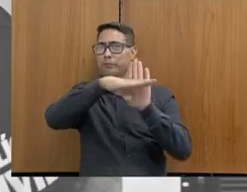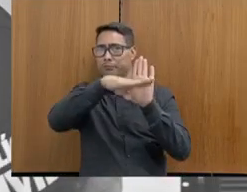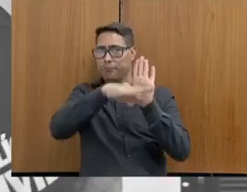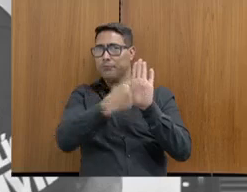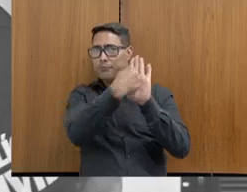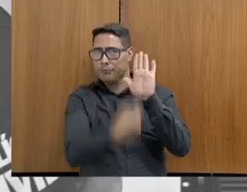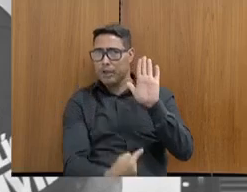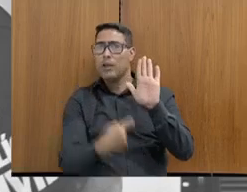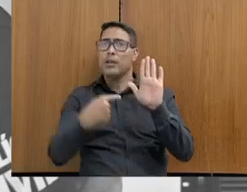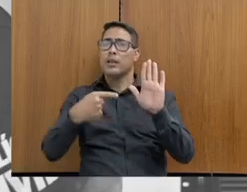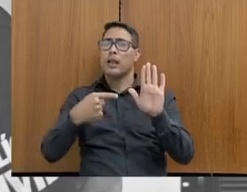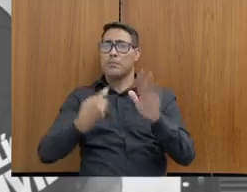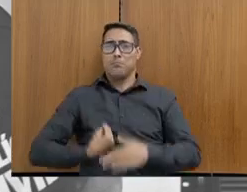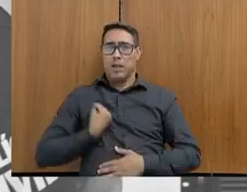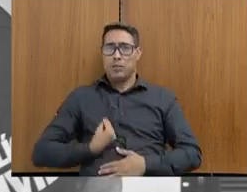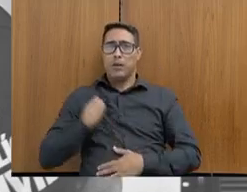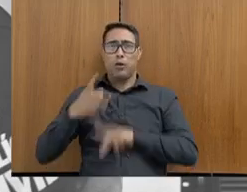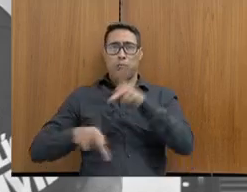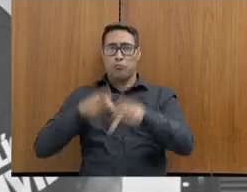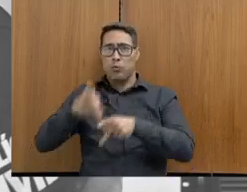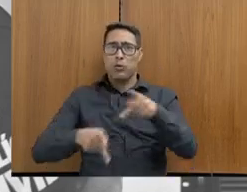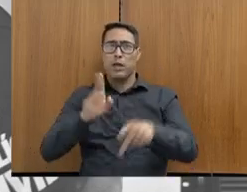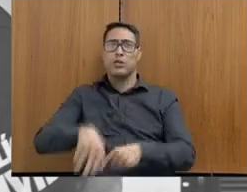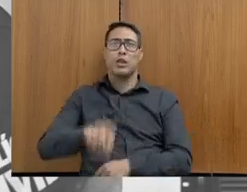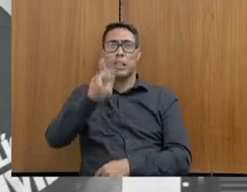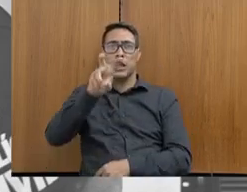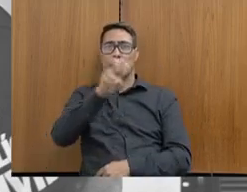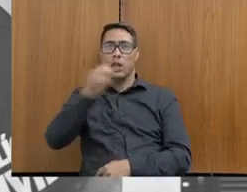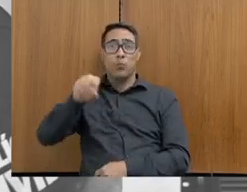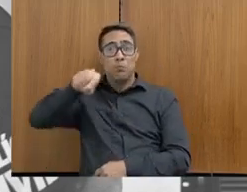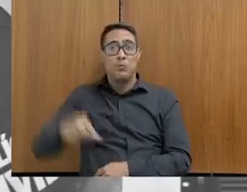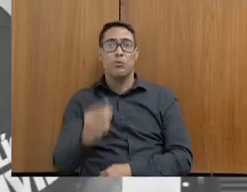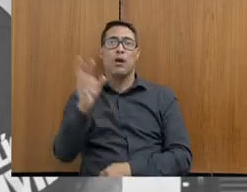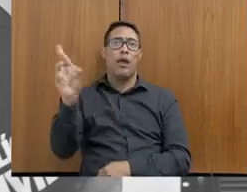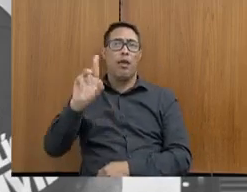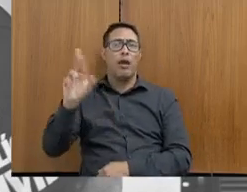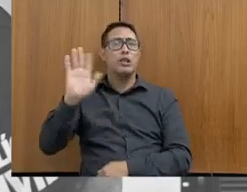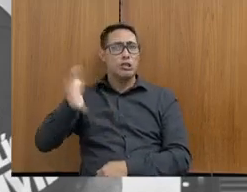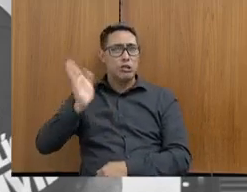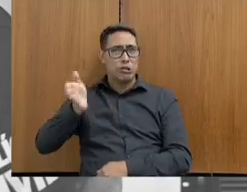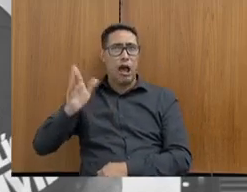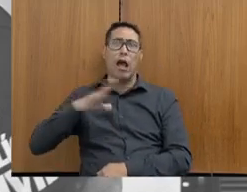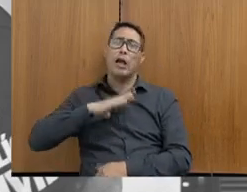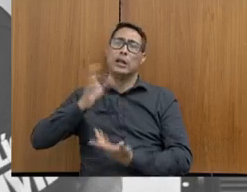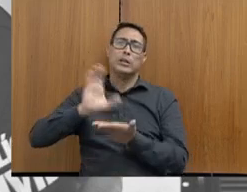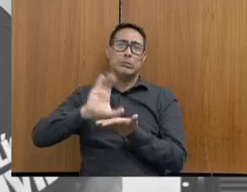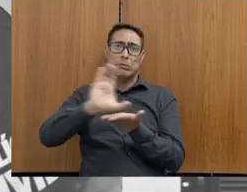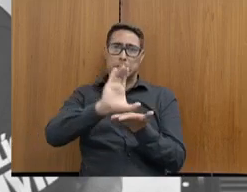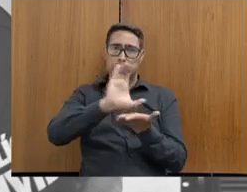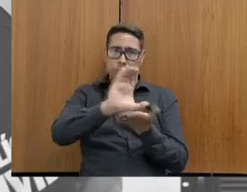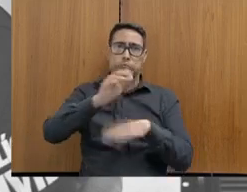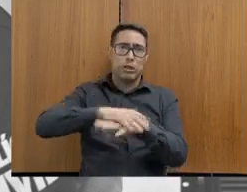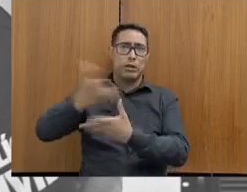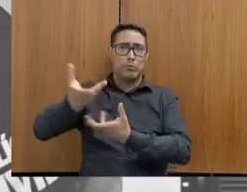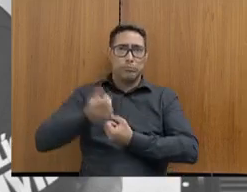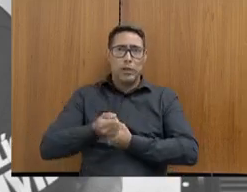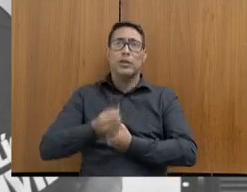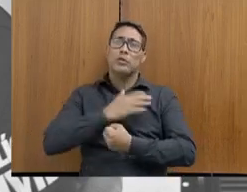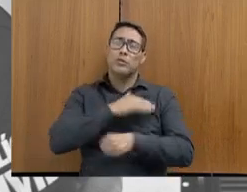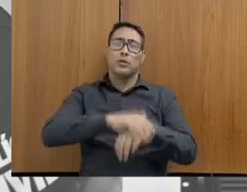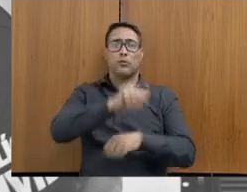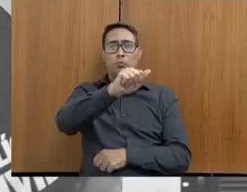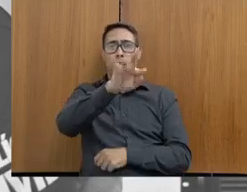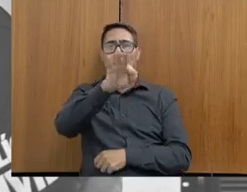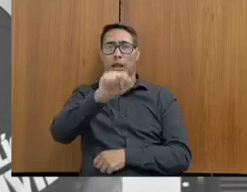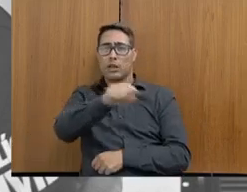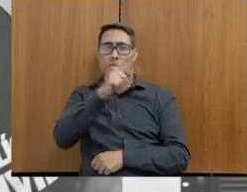Popular é o aporte de r$ 500 mil reais que já estão em execução né por meio de uma adesão a uma ata de registro de